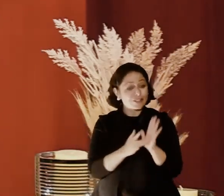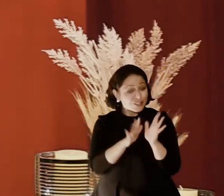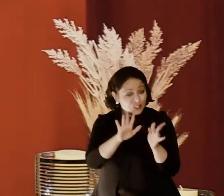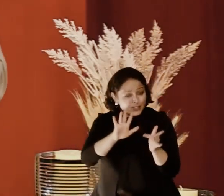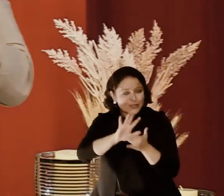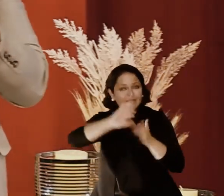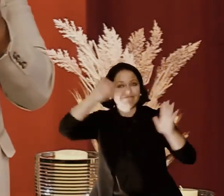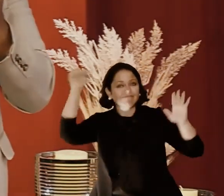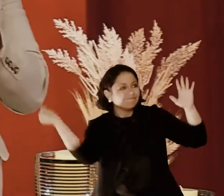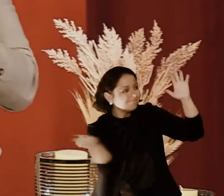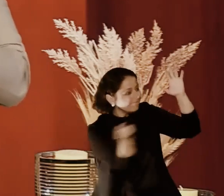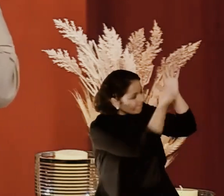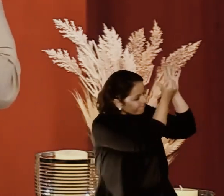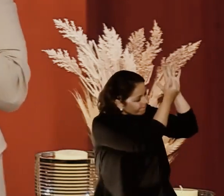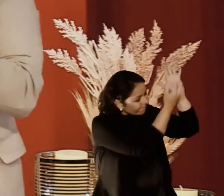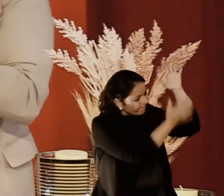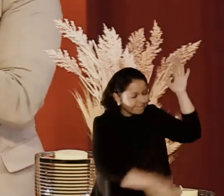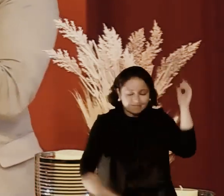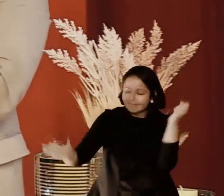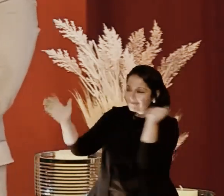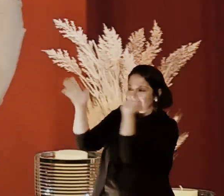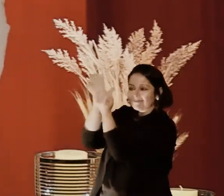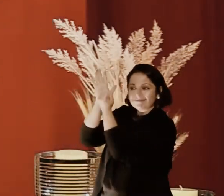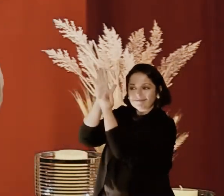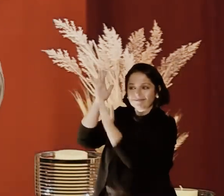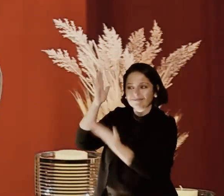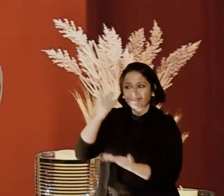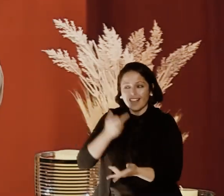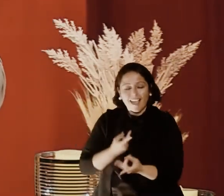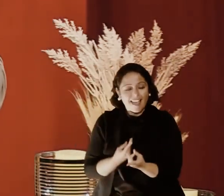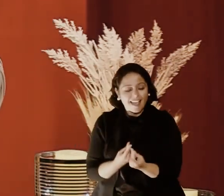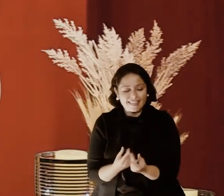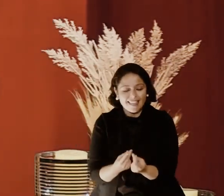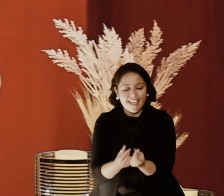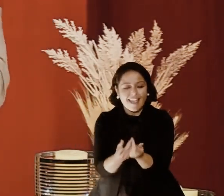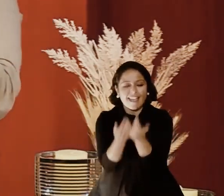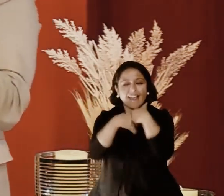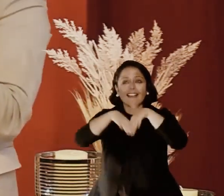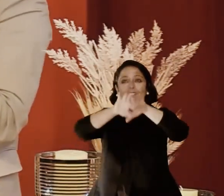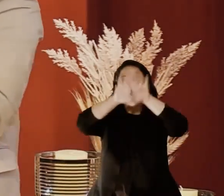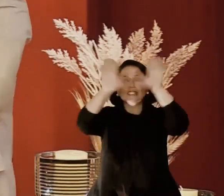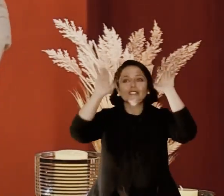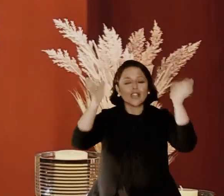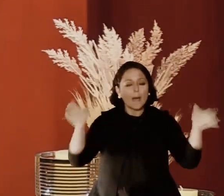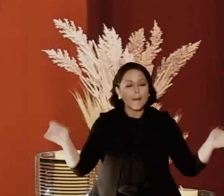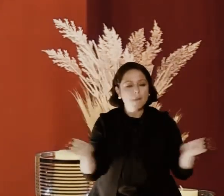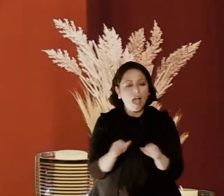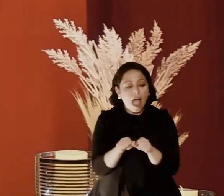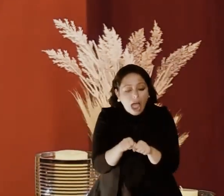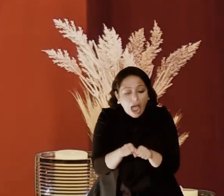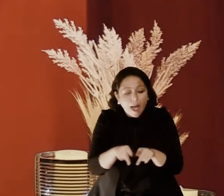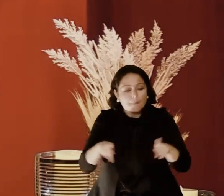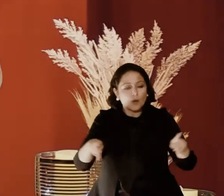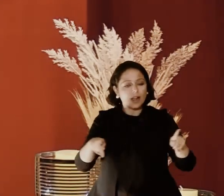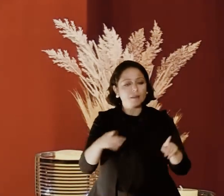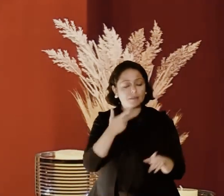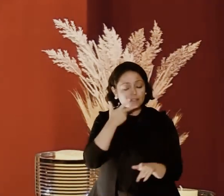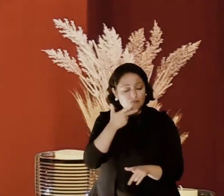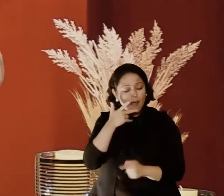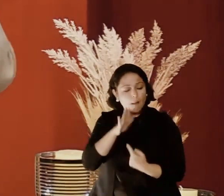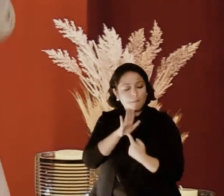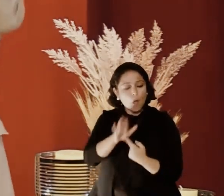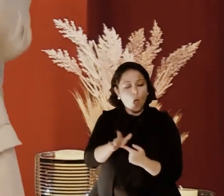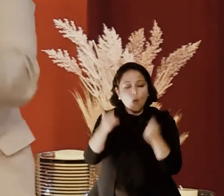do Calvário disse: está consumado, porque na eternidade tudo já aconteceu. Apocalipse vai dizer que o cordeiro